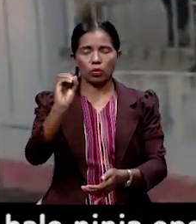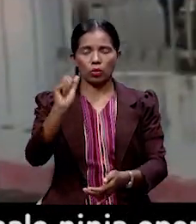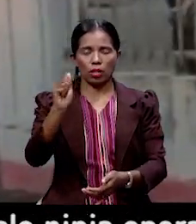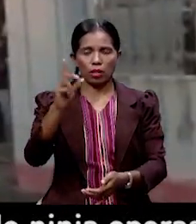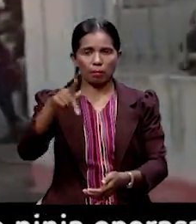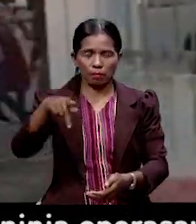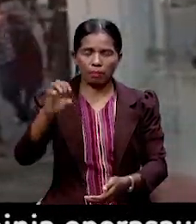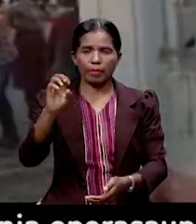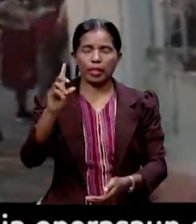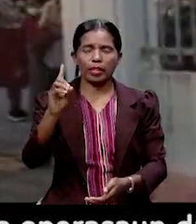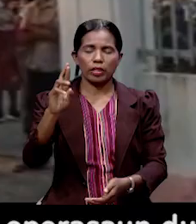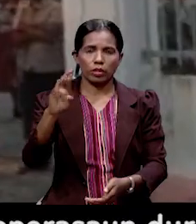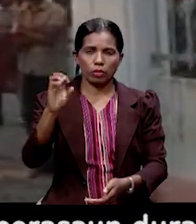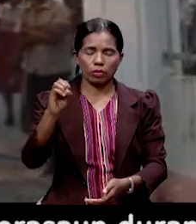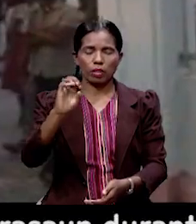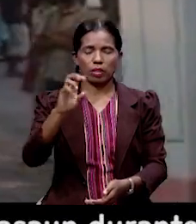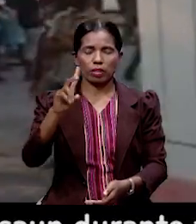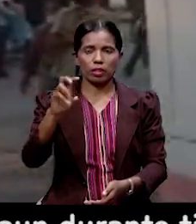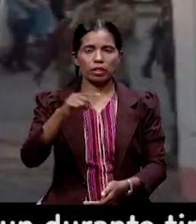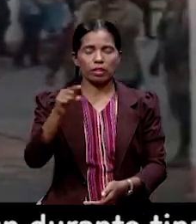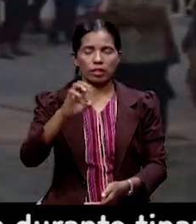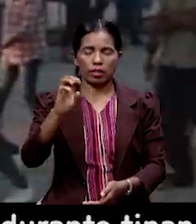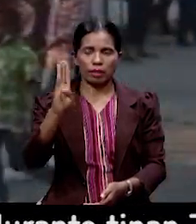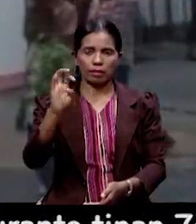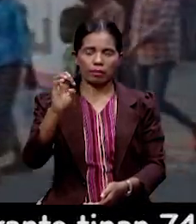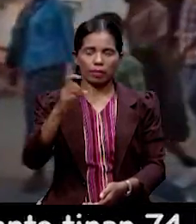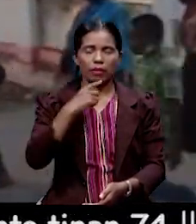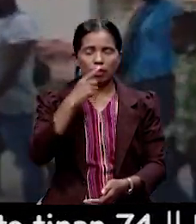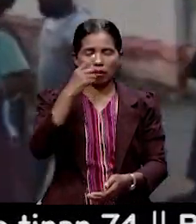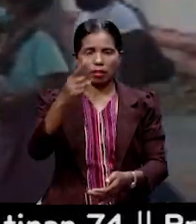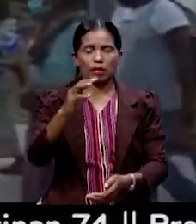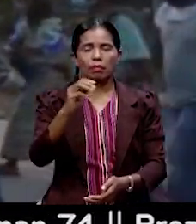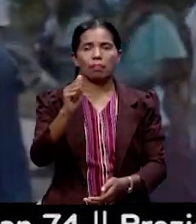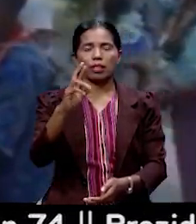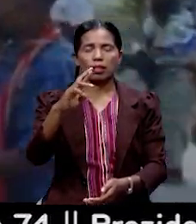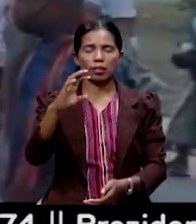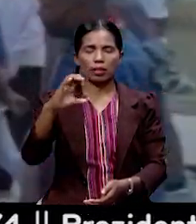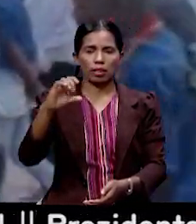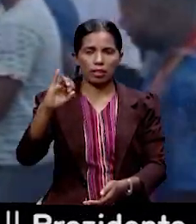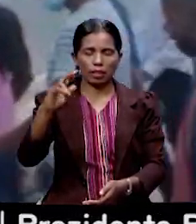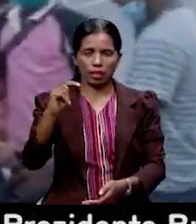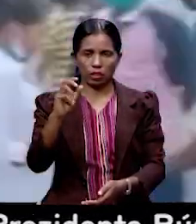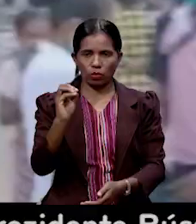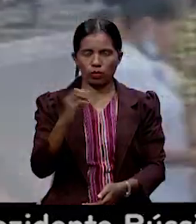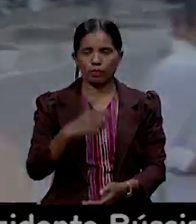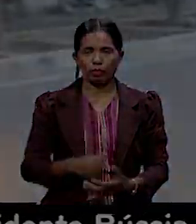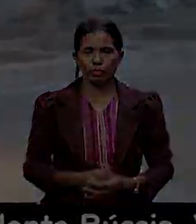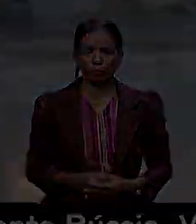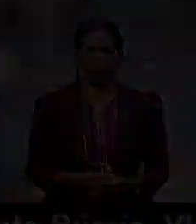Pedro Aparicio, Eusebio Soares, no defensor público Marcelino Marques Coro, Almeida dos Santos, GMN.